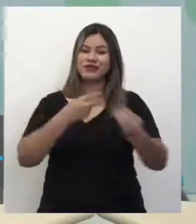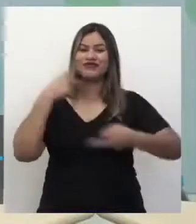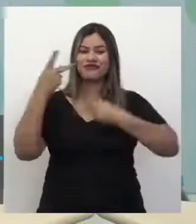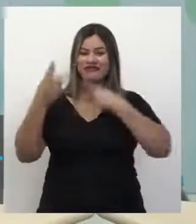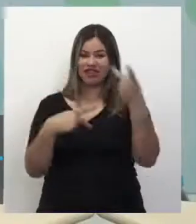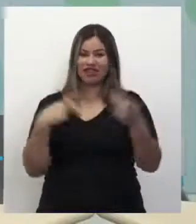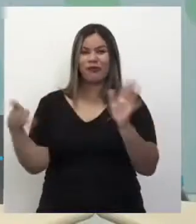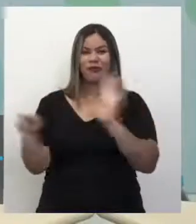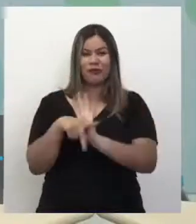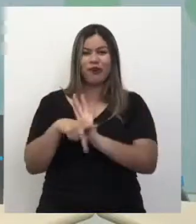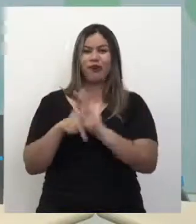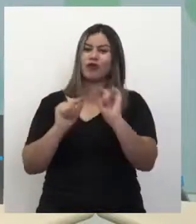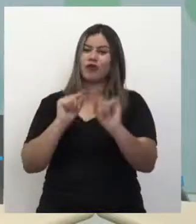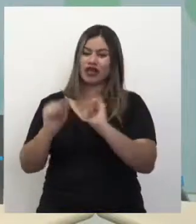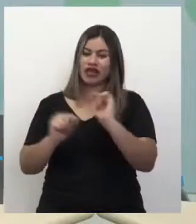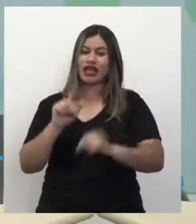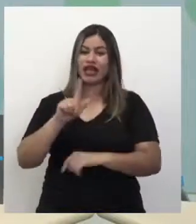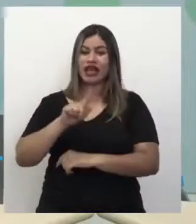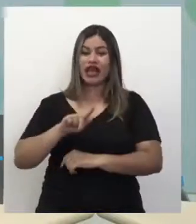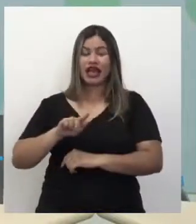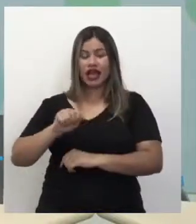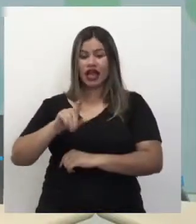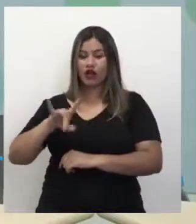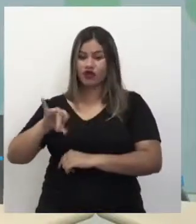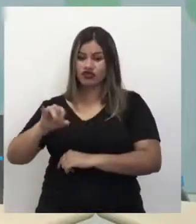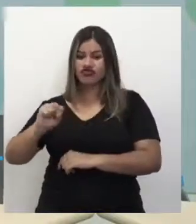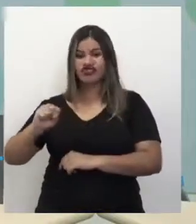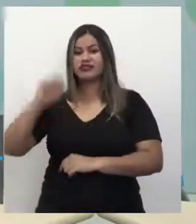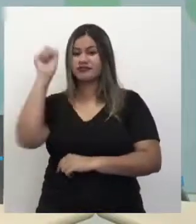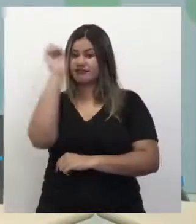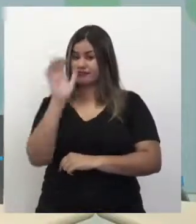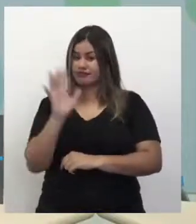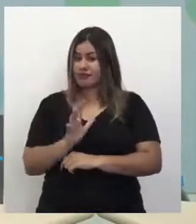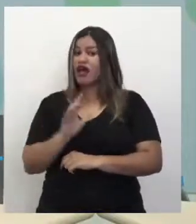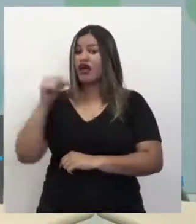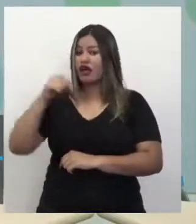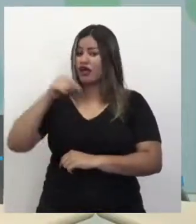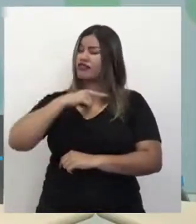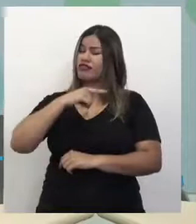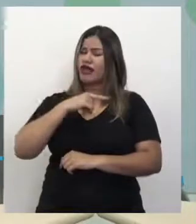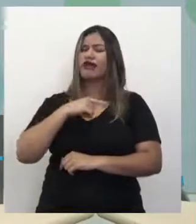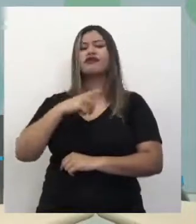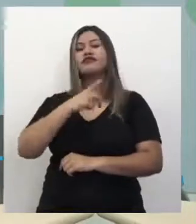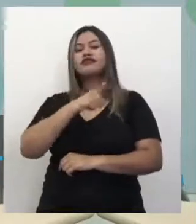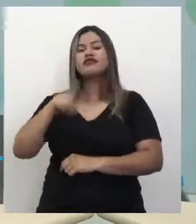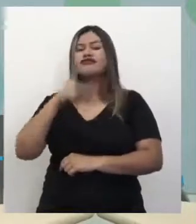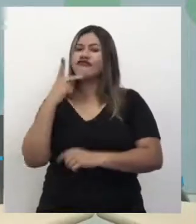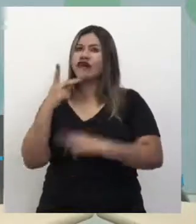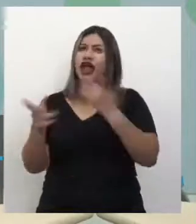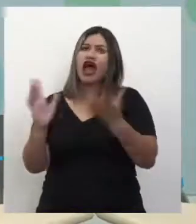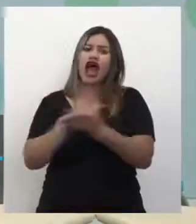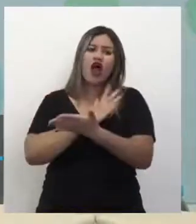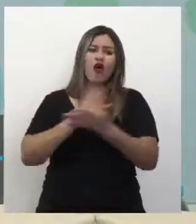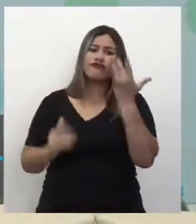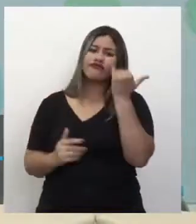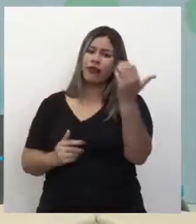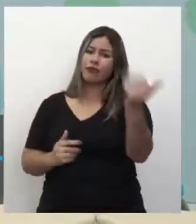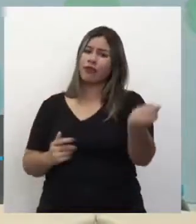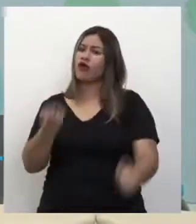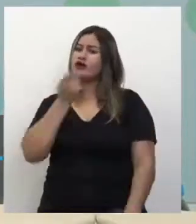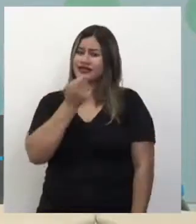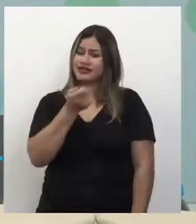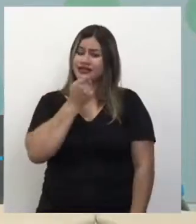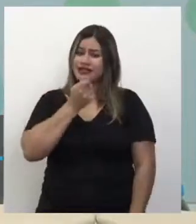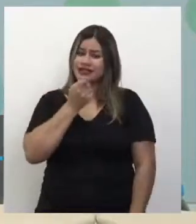temos vários Gaudis brasileiros, e temos mesmo, né? E olha, que se a gente for falar daqueles que não aparecem na mídia ainda, né? Porque tem